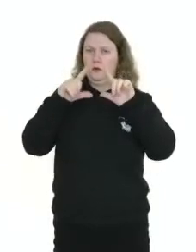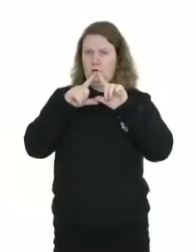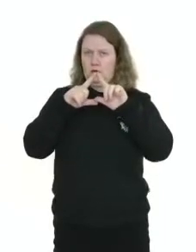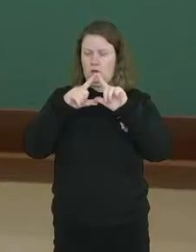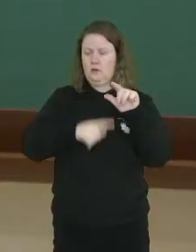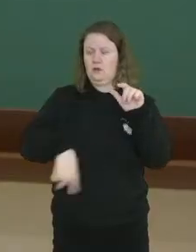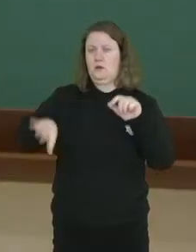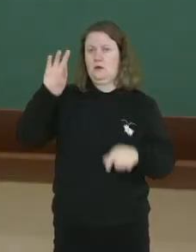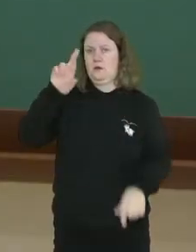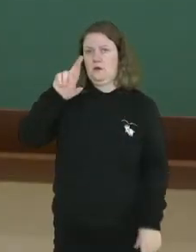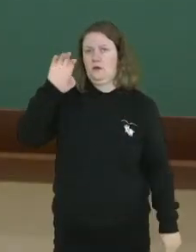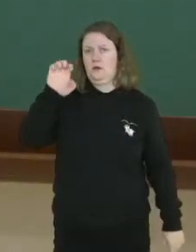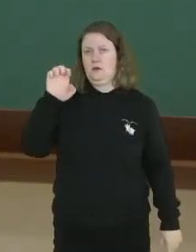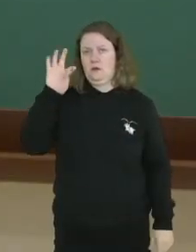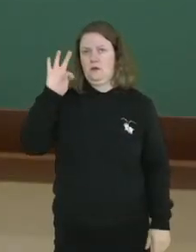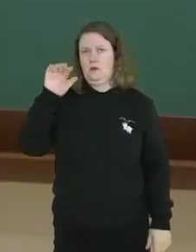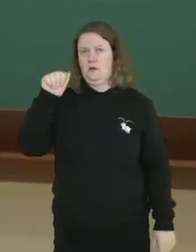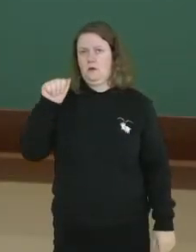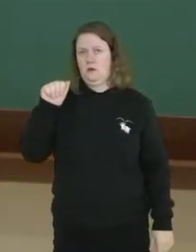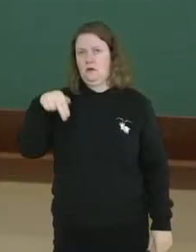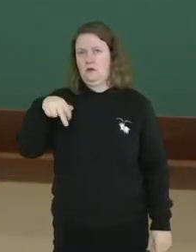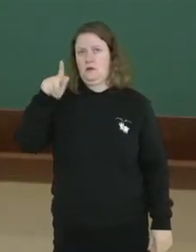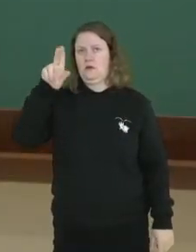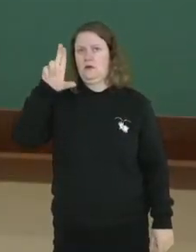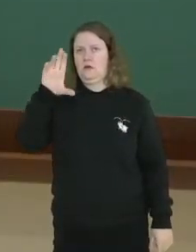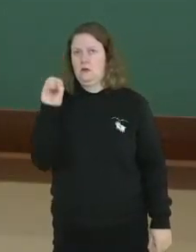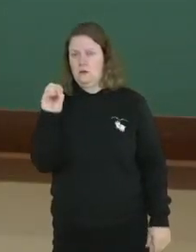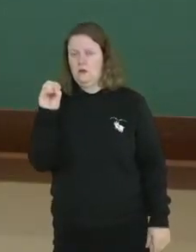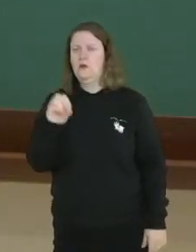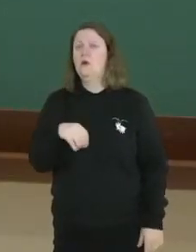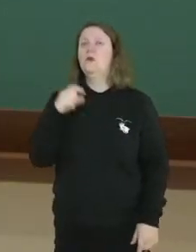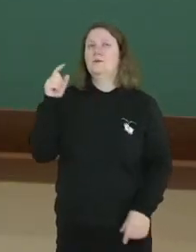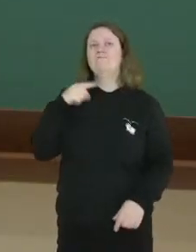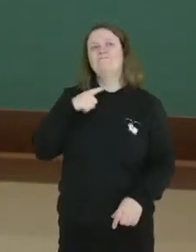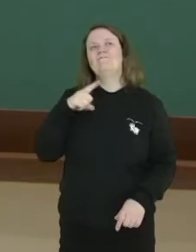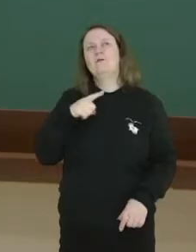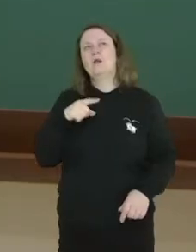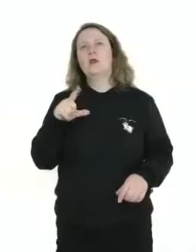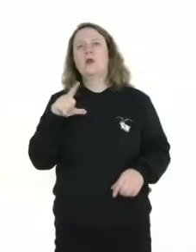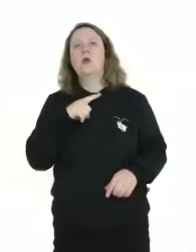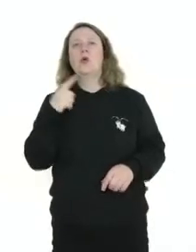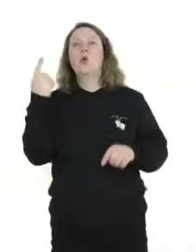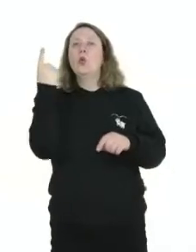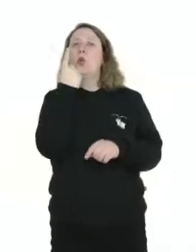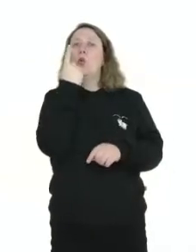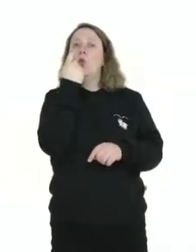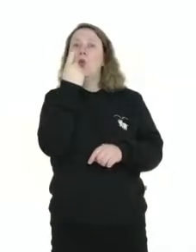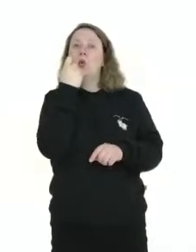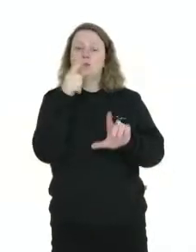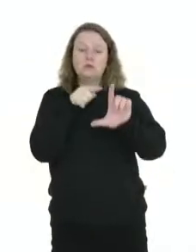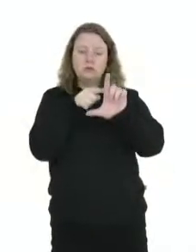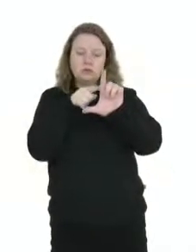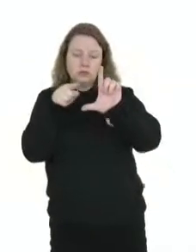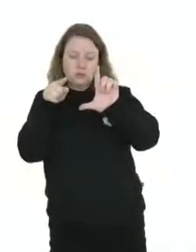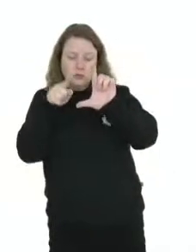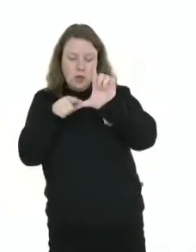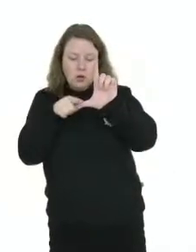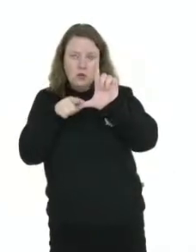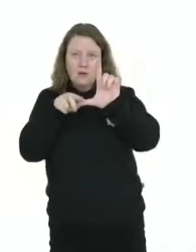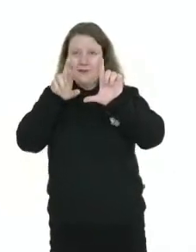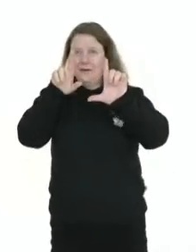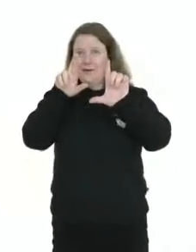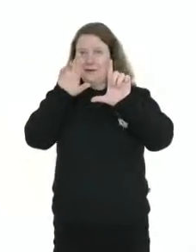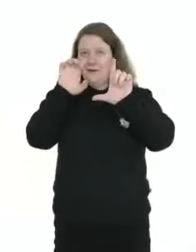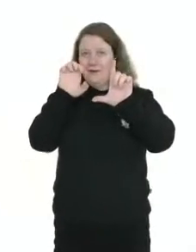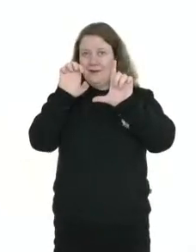sabe? Precisamos lembrar. Um triângulo retângulo é um triângulo que possui um ângulo reto, por isso esse nome,